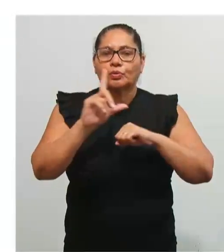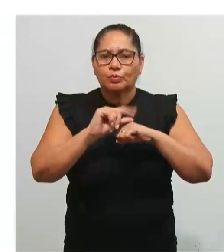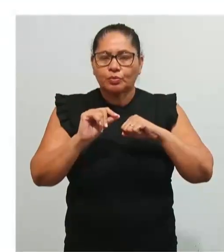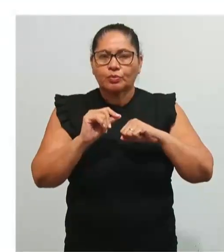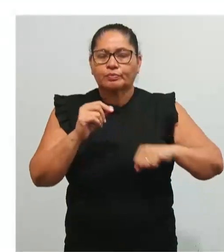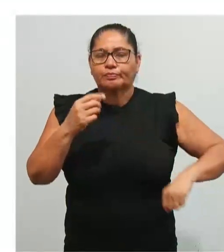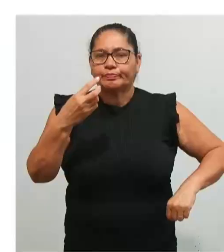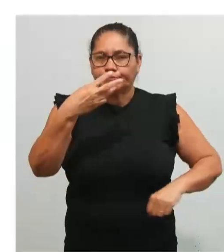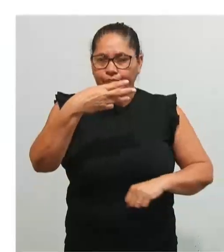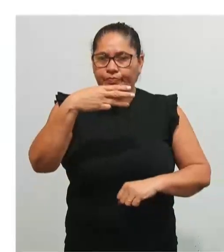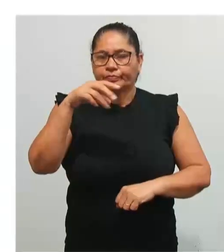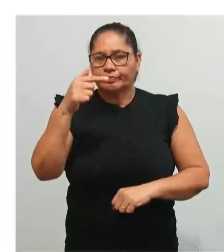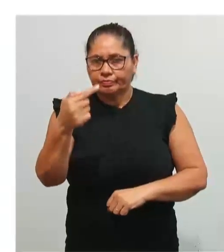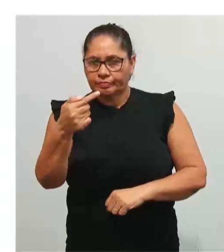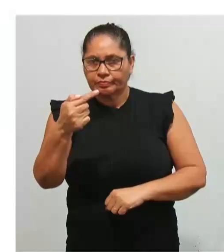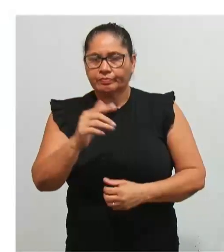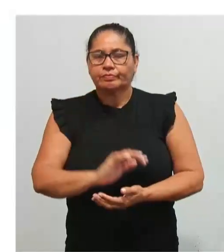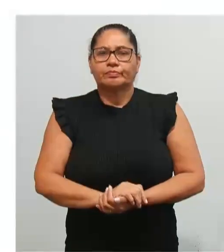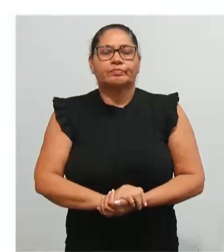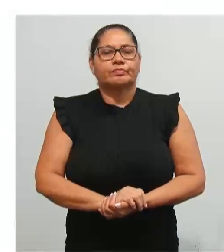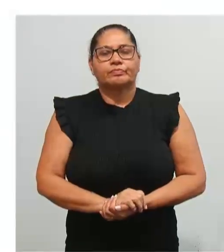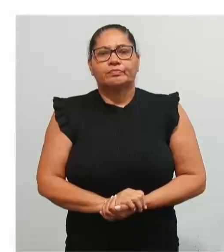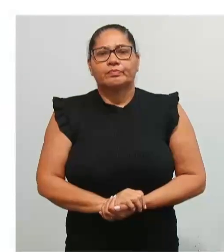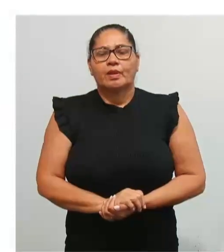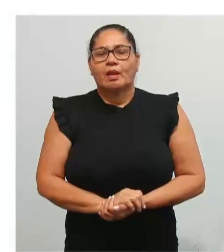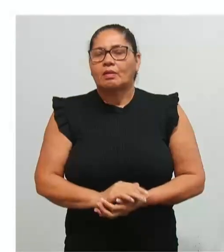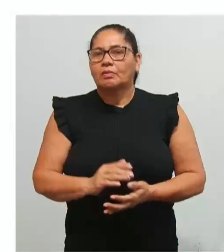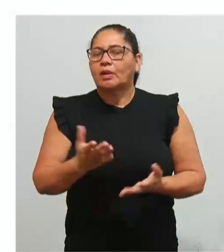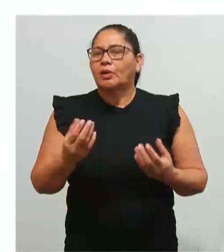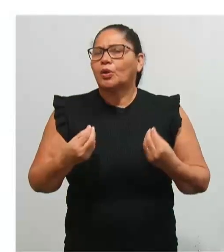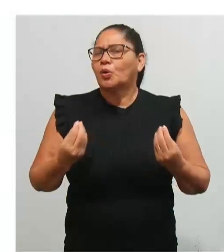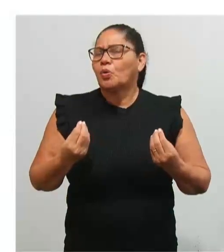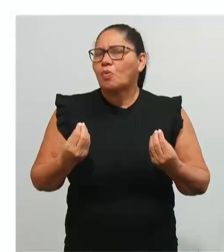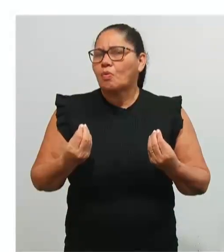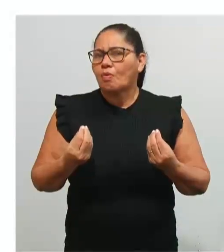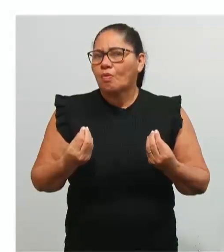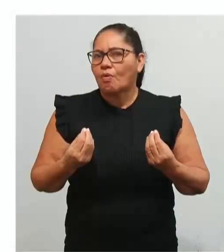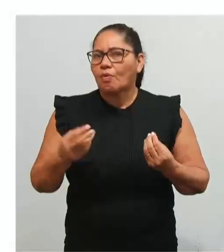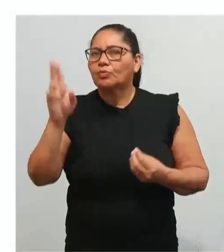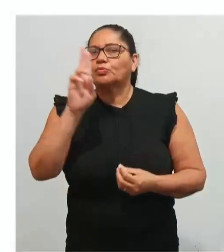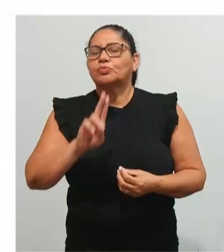37. Assegura-se que a publicidade não tenha desvio de finalidade, ou seja, não seja